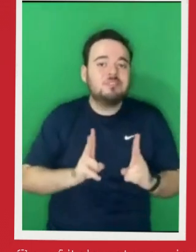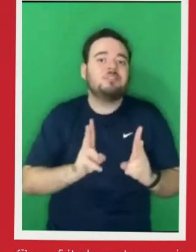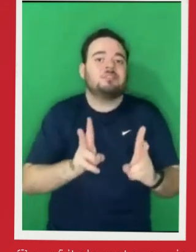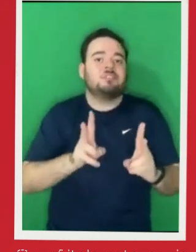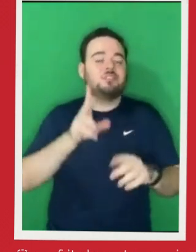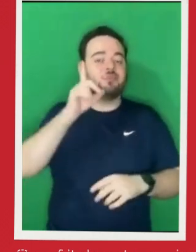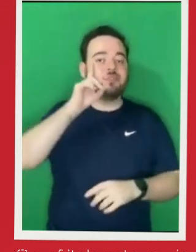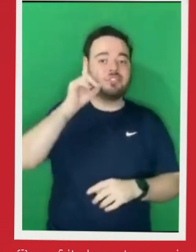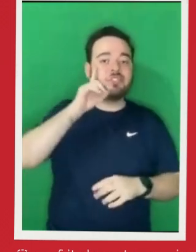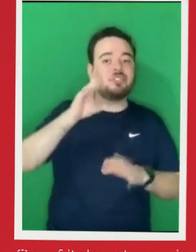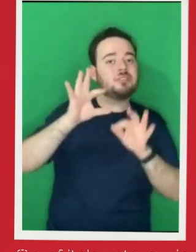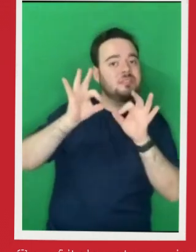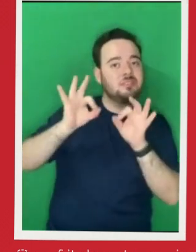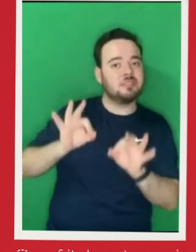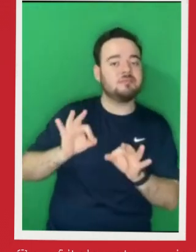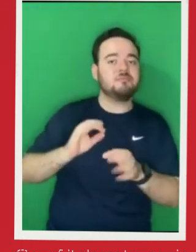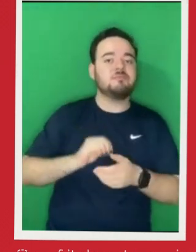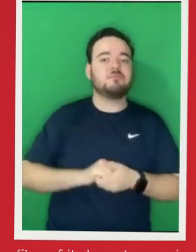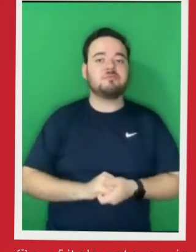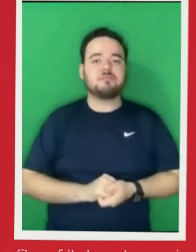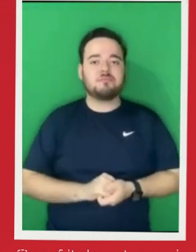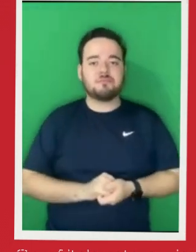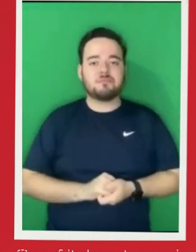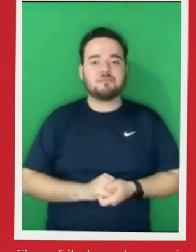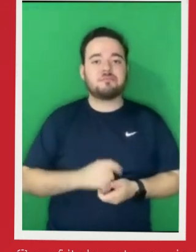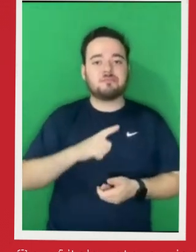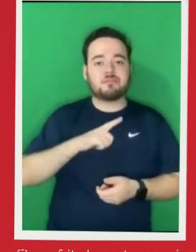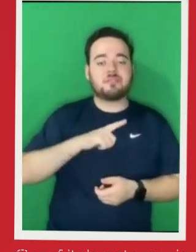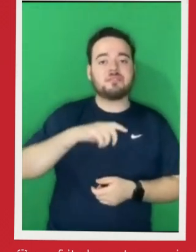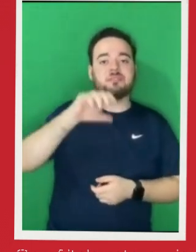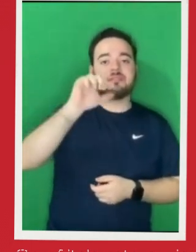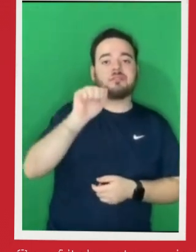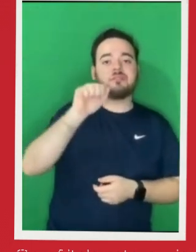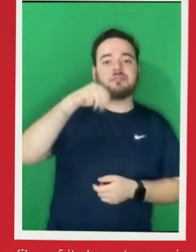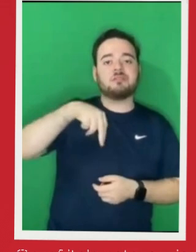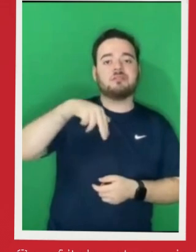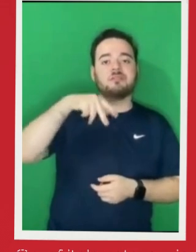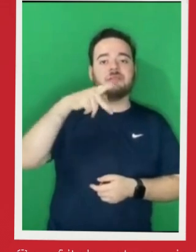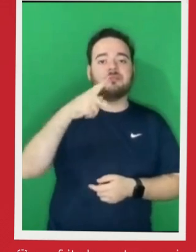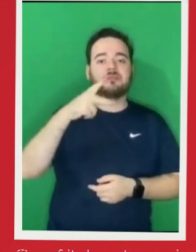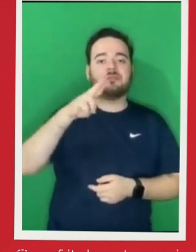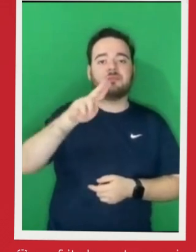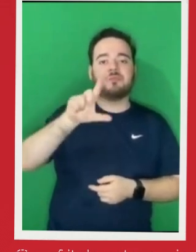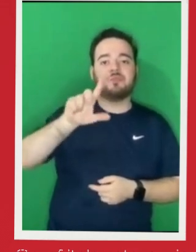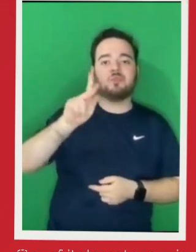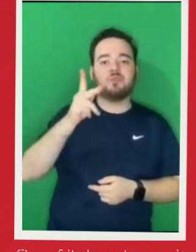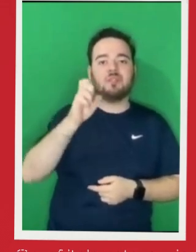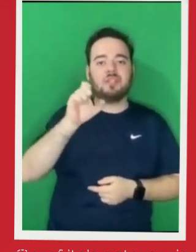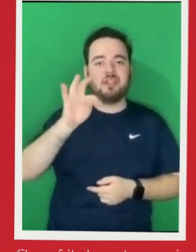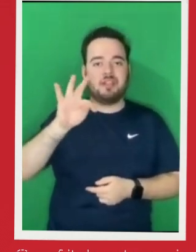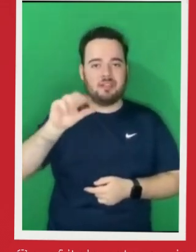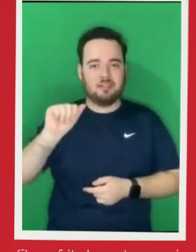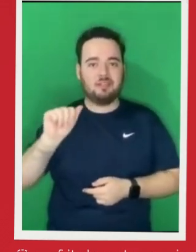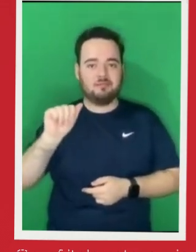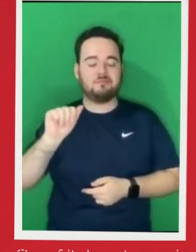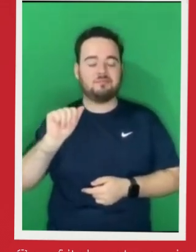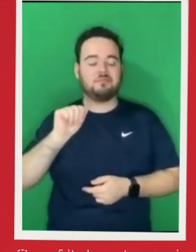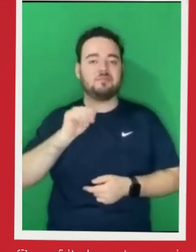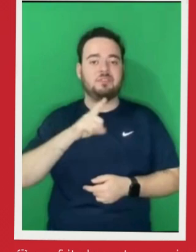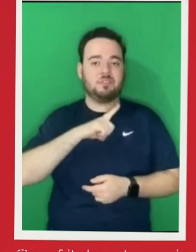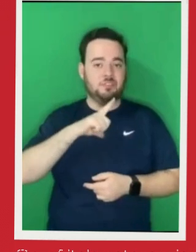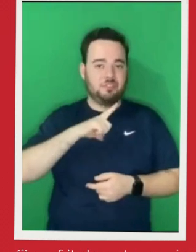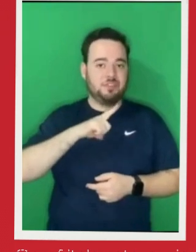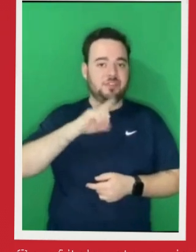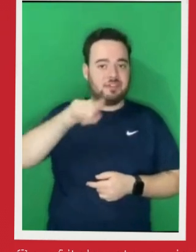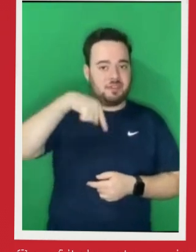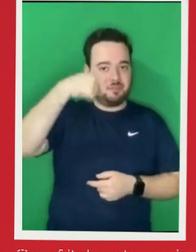sua consistência, quantos foram no dia, quanto... Eu tenho uma ampulheta, ela não está aqui comigo, mas vocês já devem ter visto, eu mostro